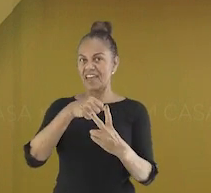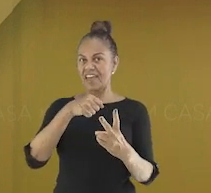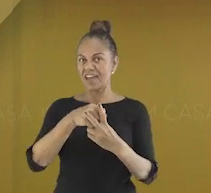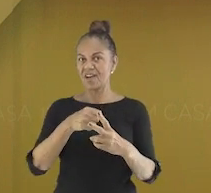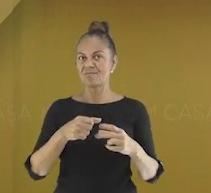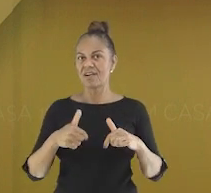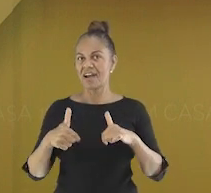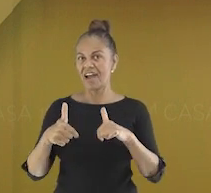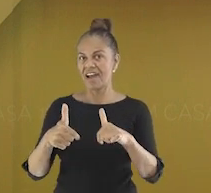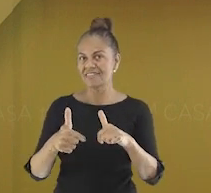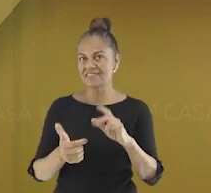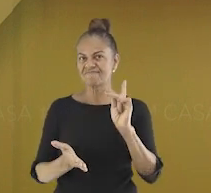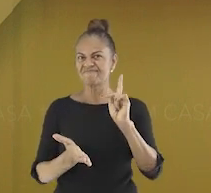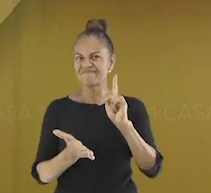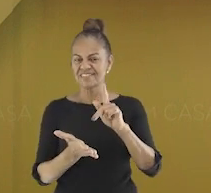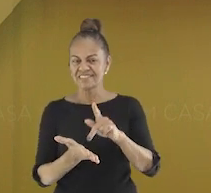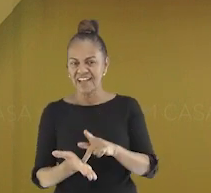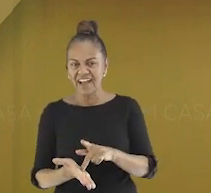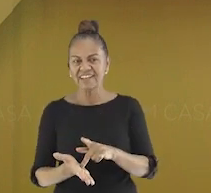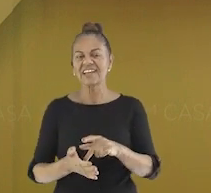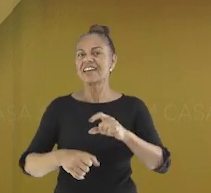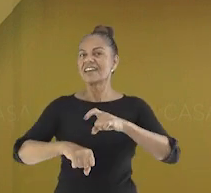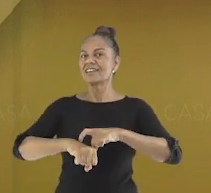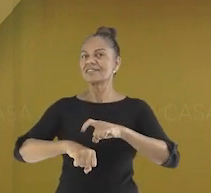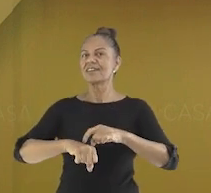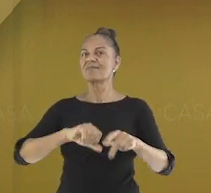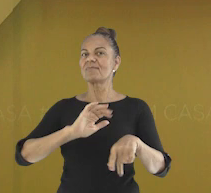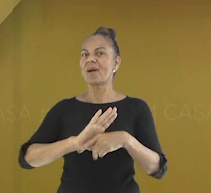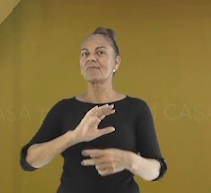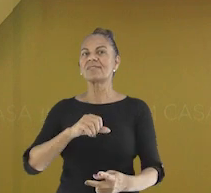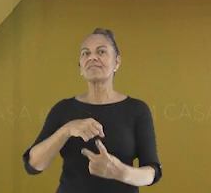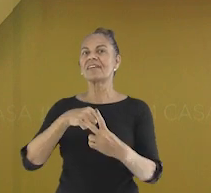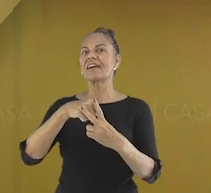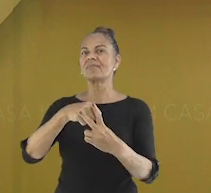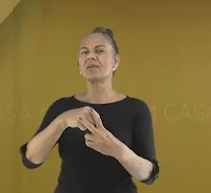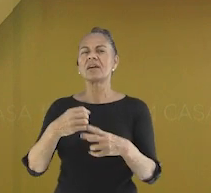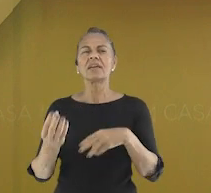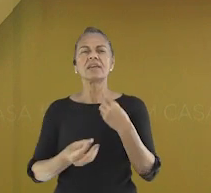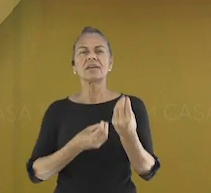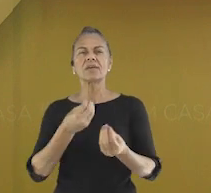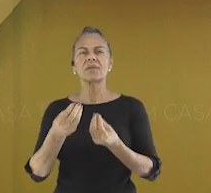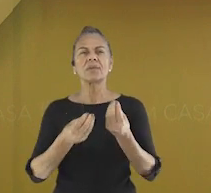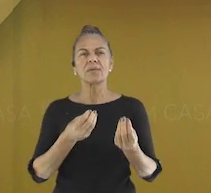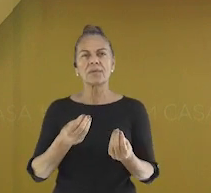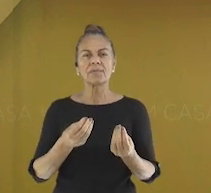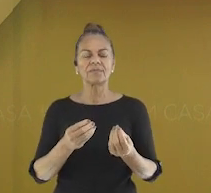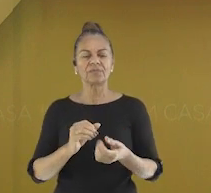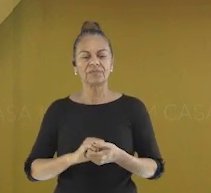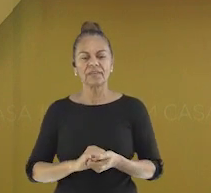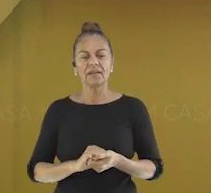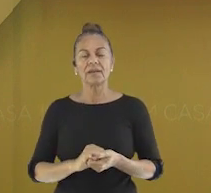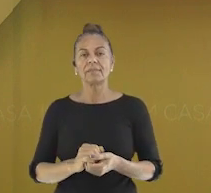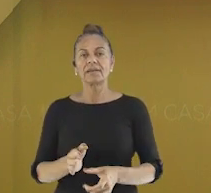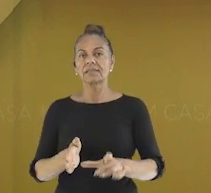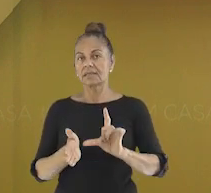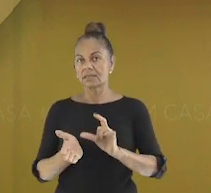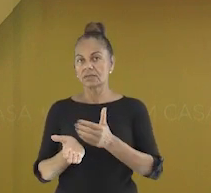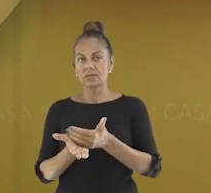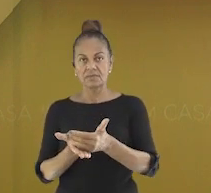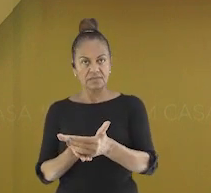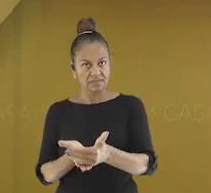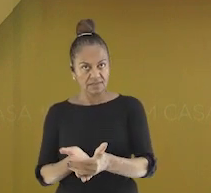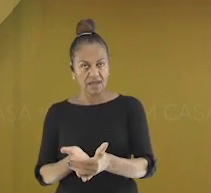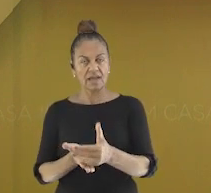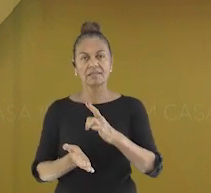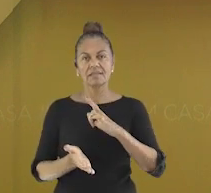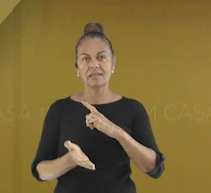o modo verbal indicativo e como os tempos verbais aparecem nesse modo. E, antes de começarmos, vou passar